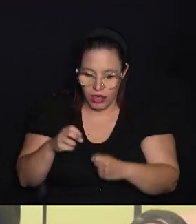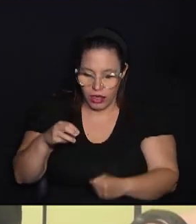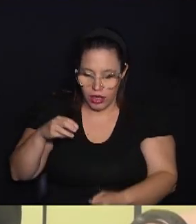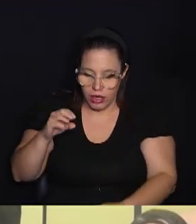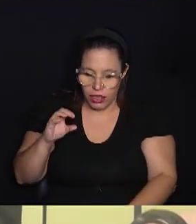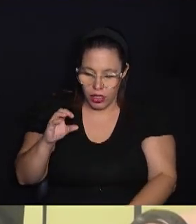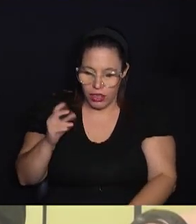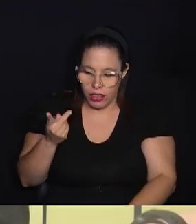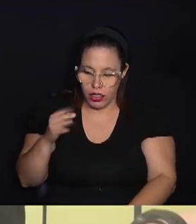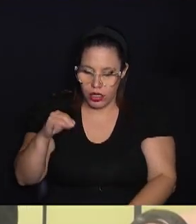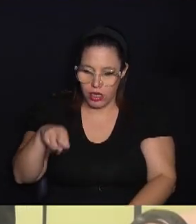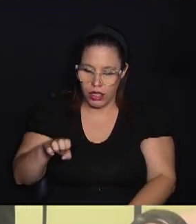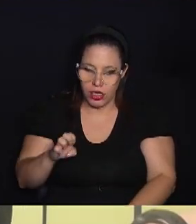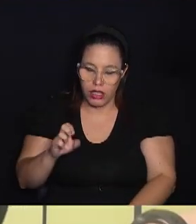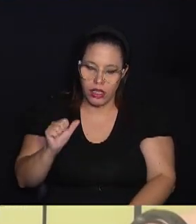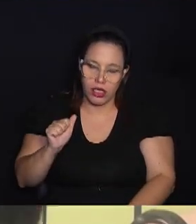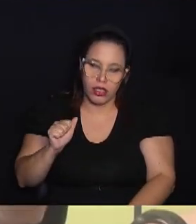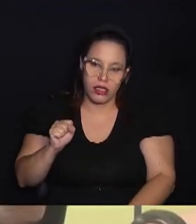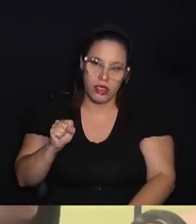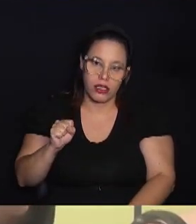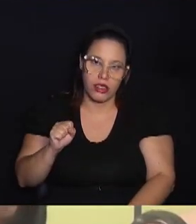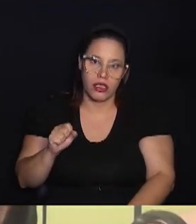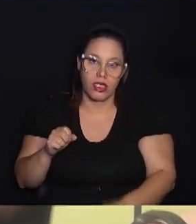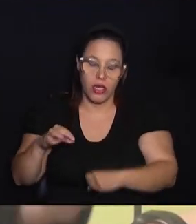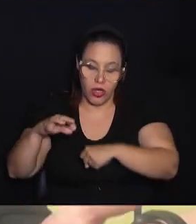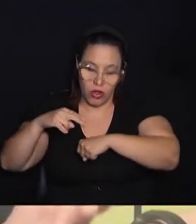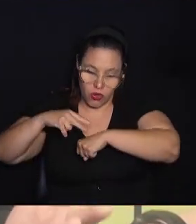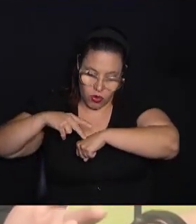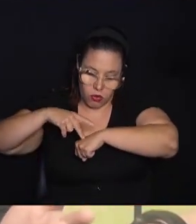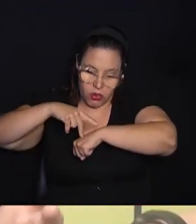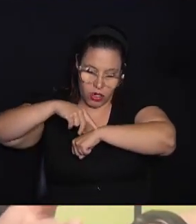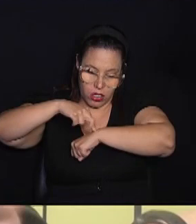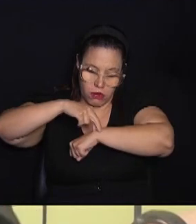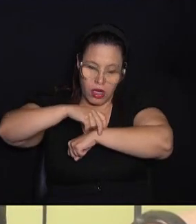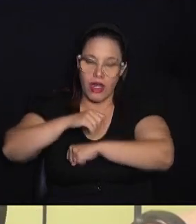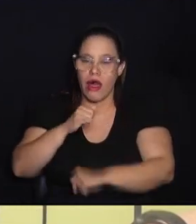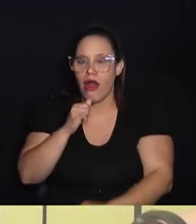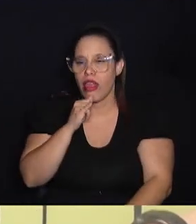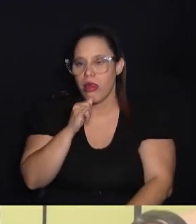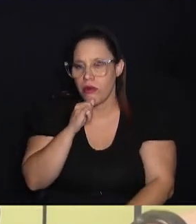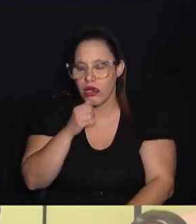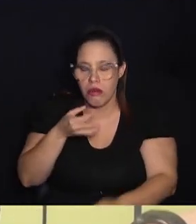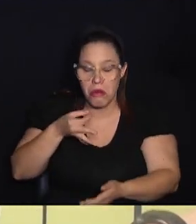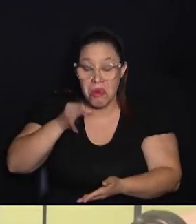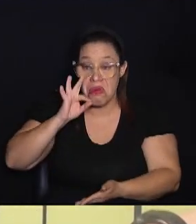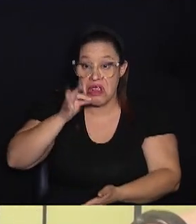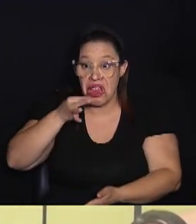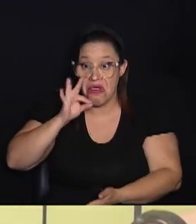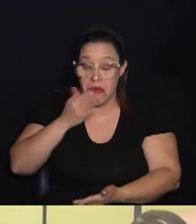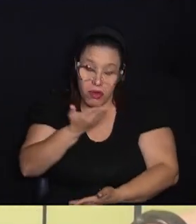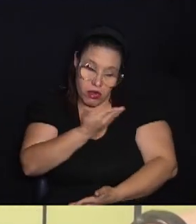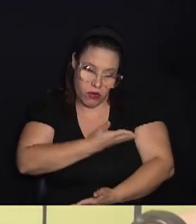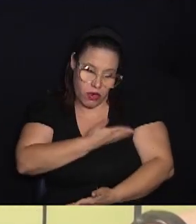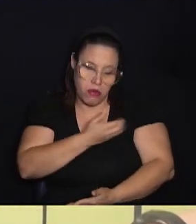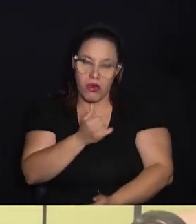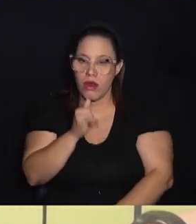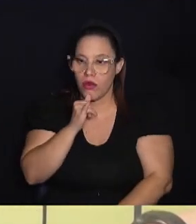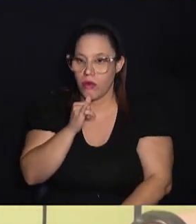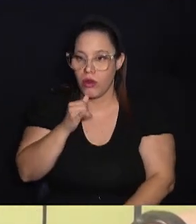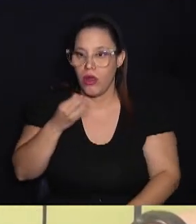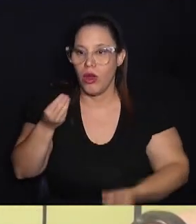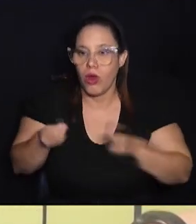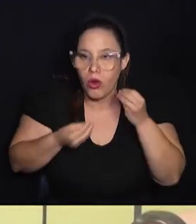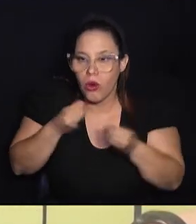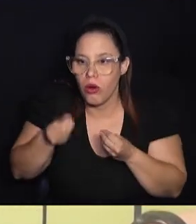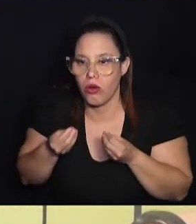coisas como uma caminhada como um café com as amigas também pode ser muito terapêutico e como compor então a a sua prática de yoga na